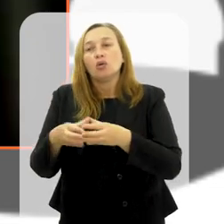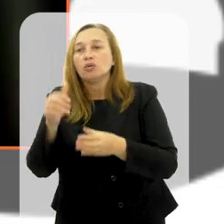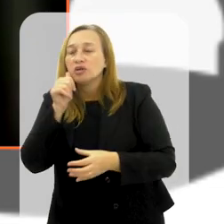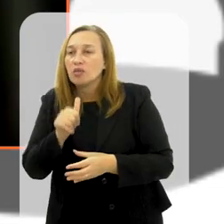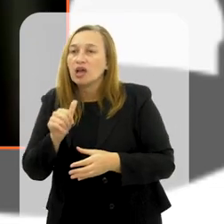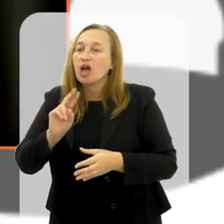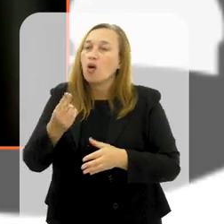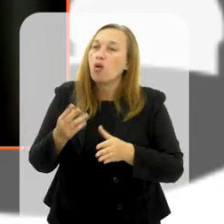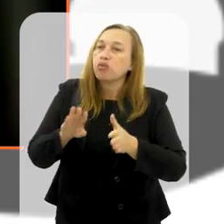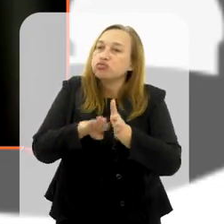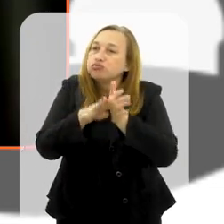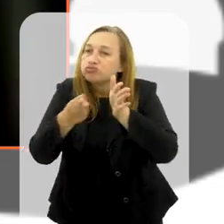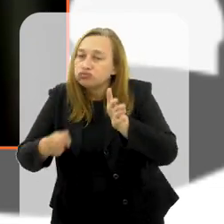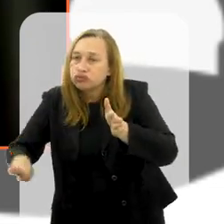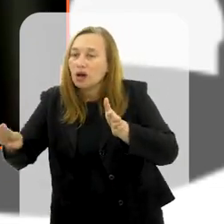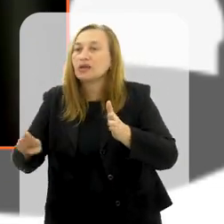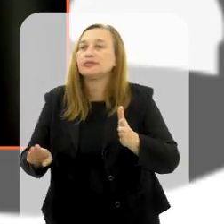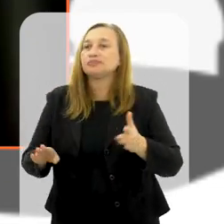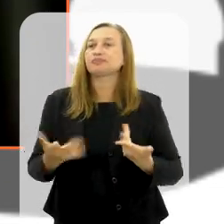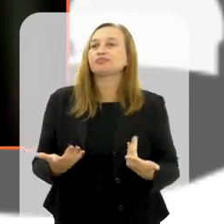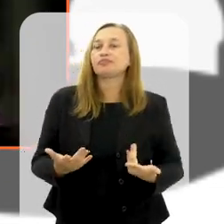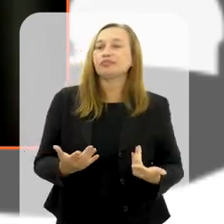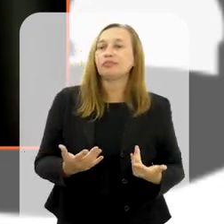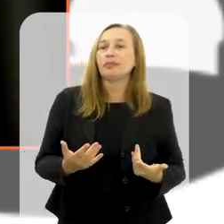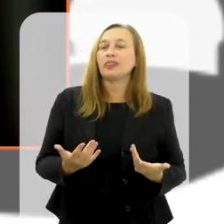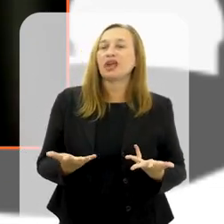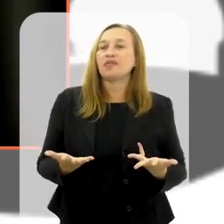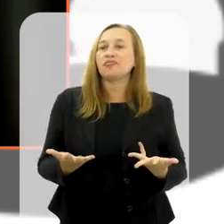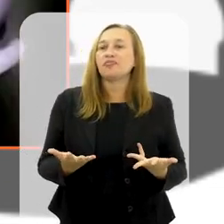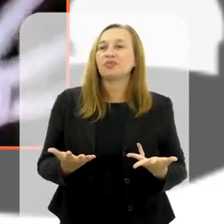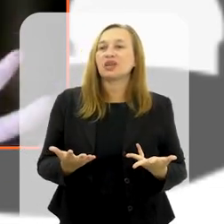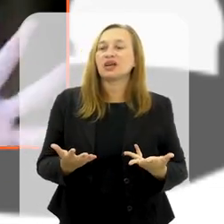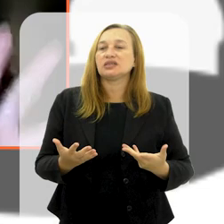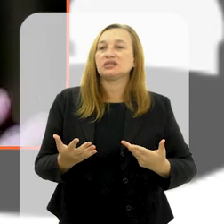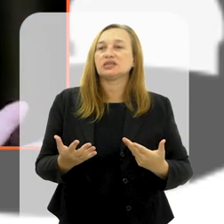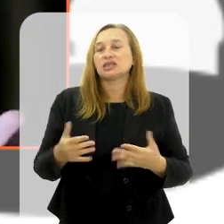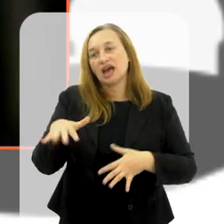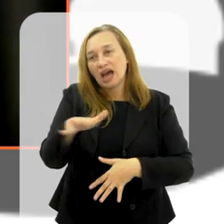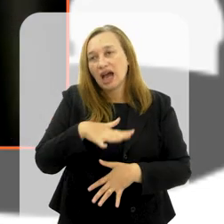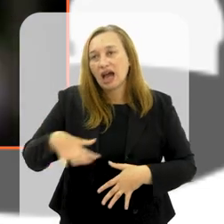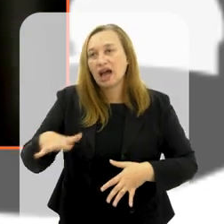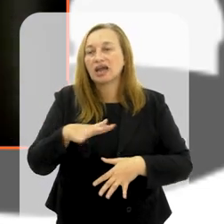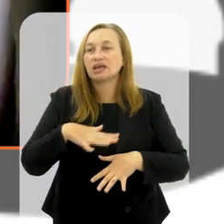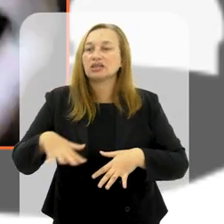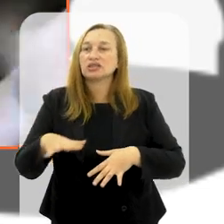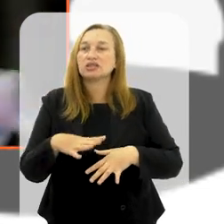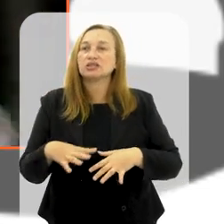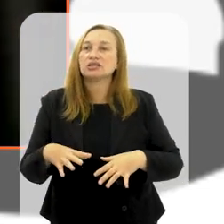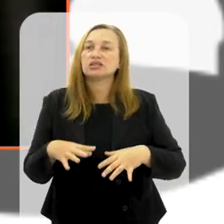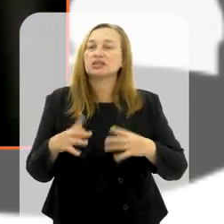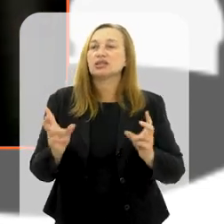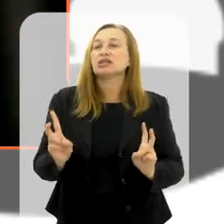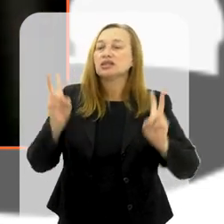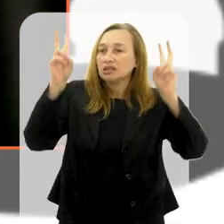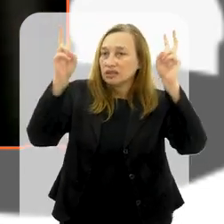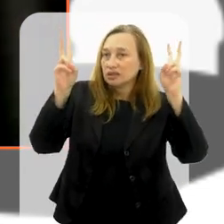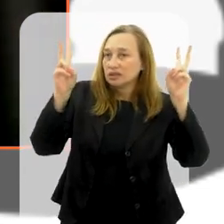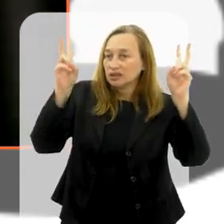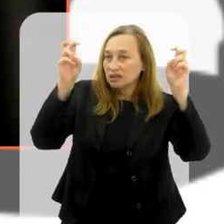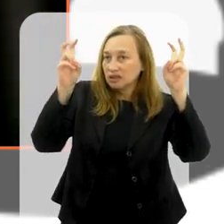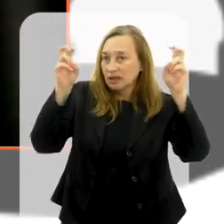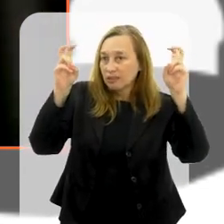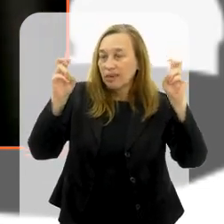os oceanos e assim por diante, e com as mesmas amplas áreas temáticas, desigualdade, meio ambiente, reforma